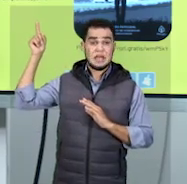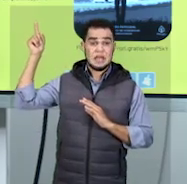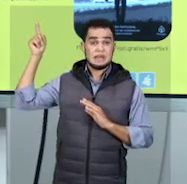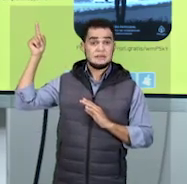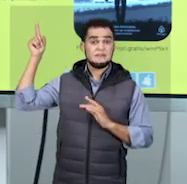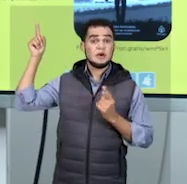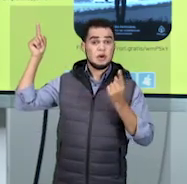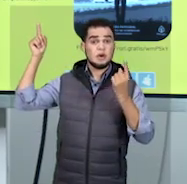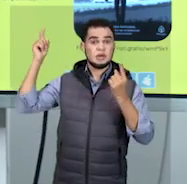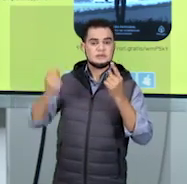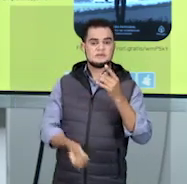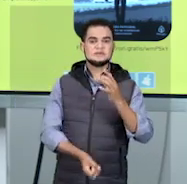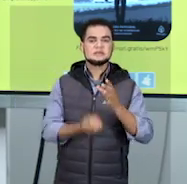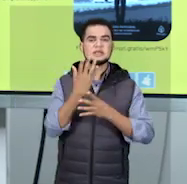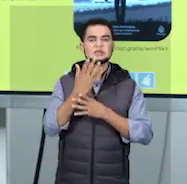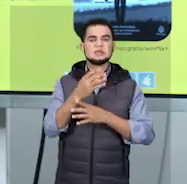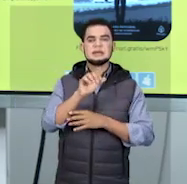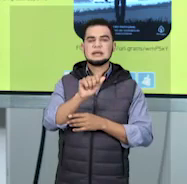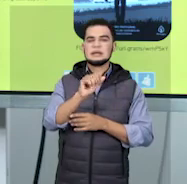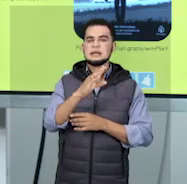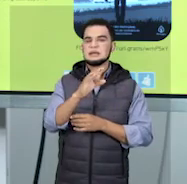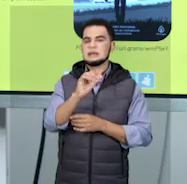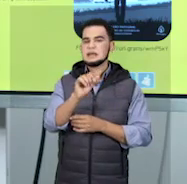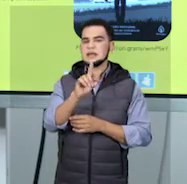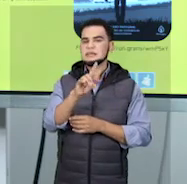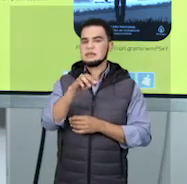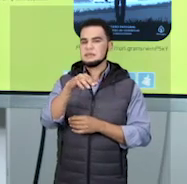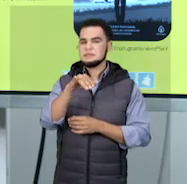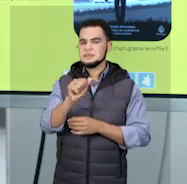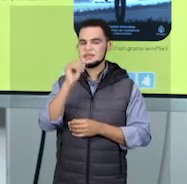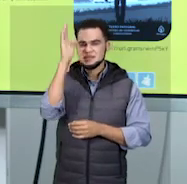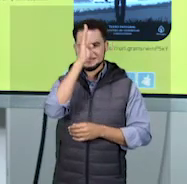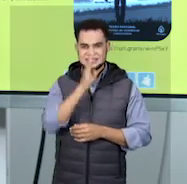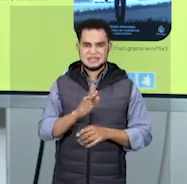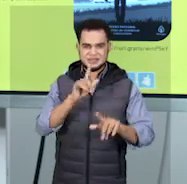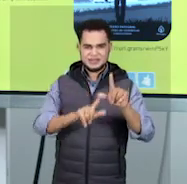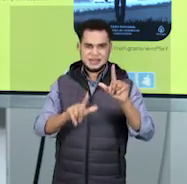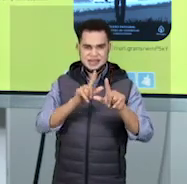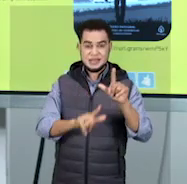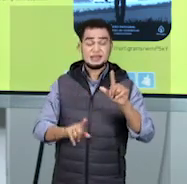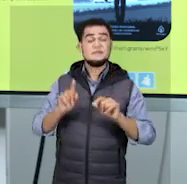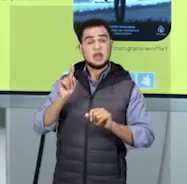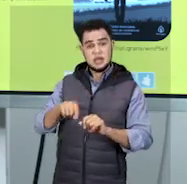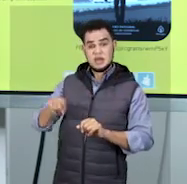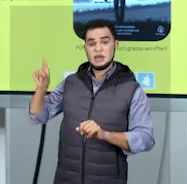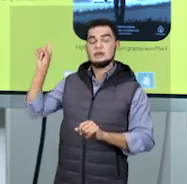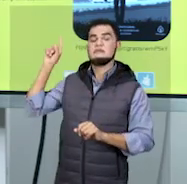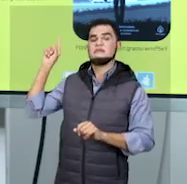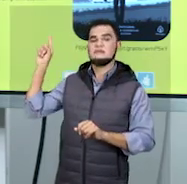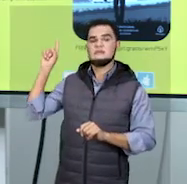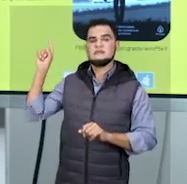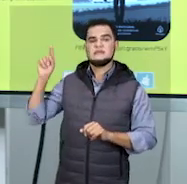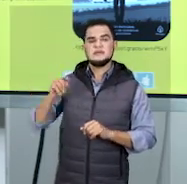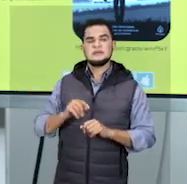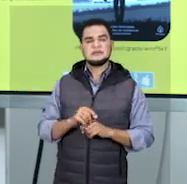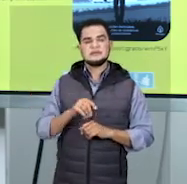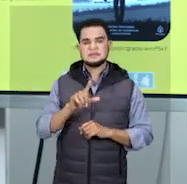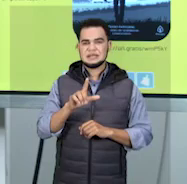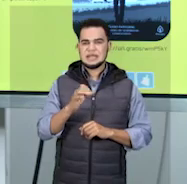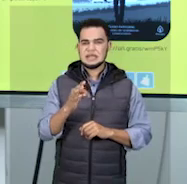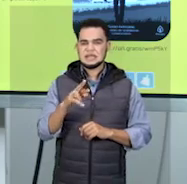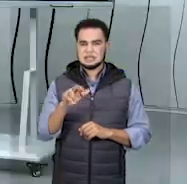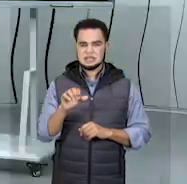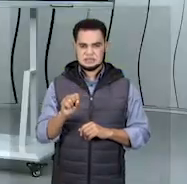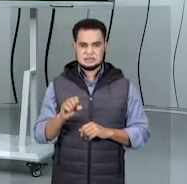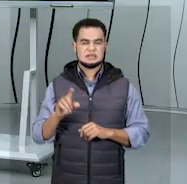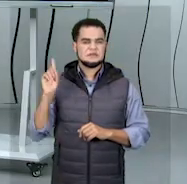Academia Brasileira de Letras. Então, realmente, ele tem uma grande importância aí que marca a nossa literatura,